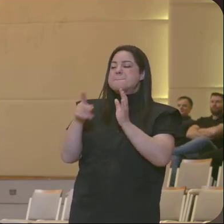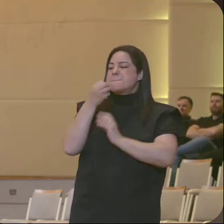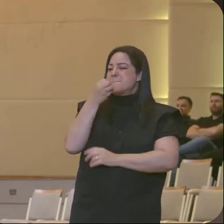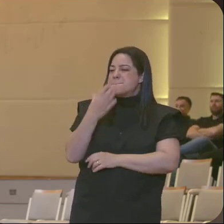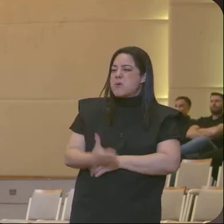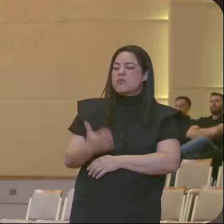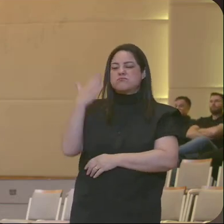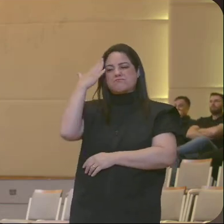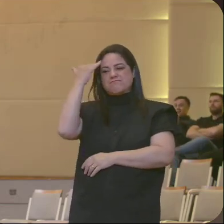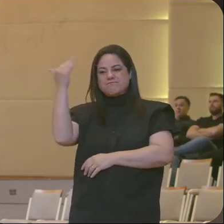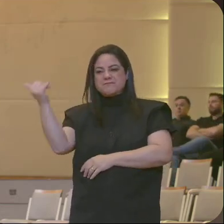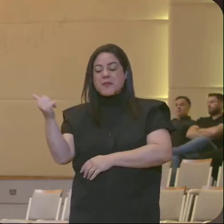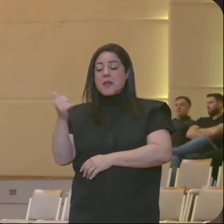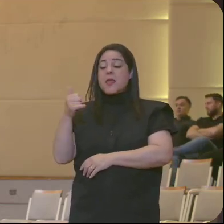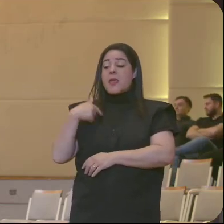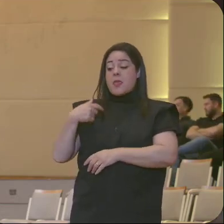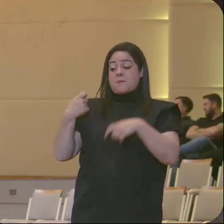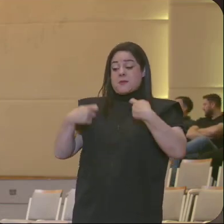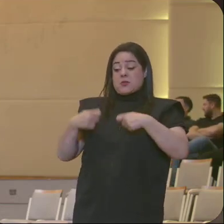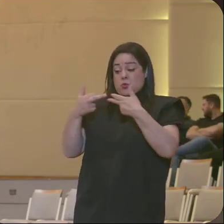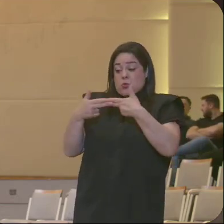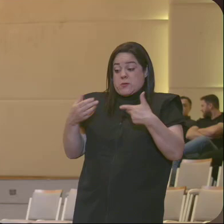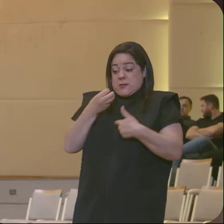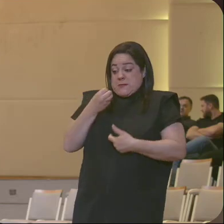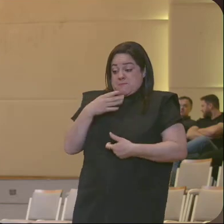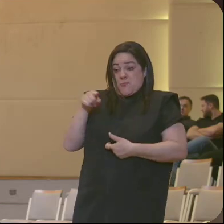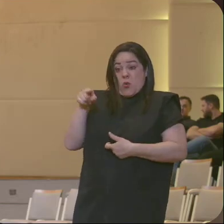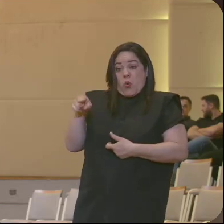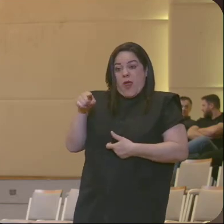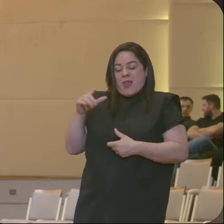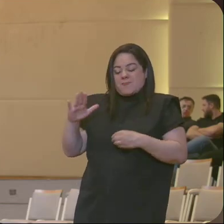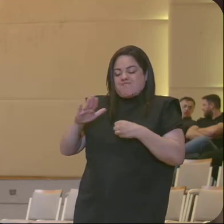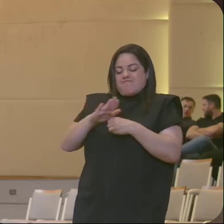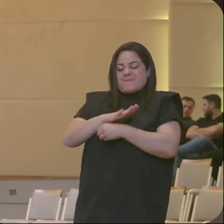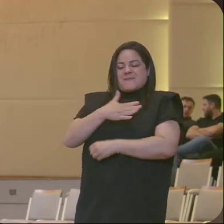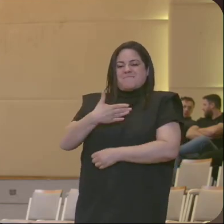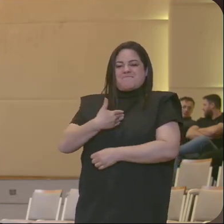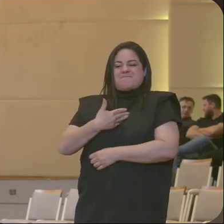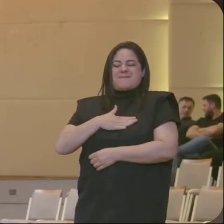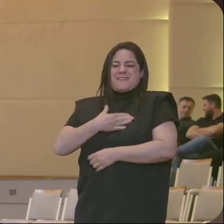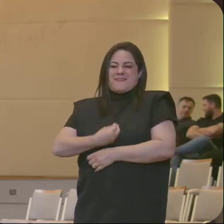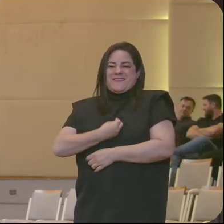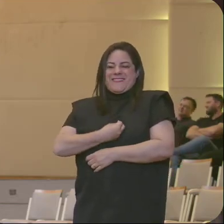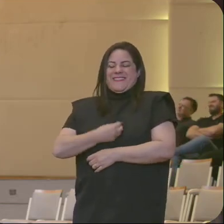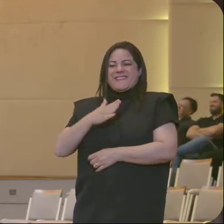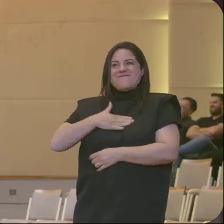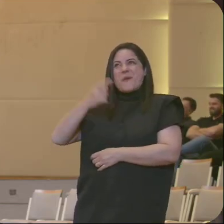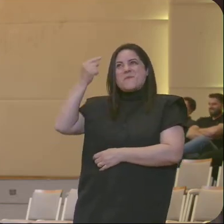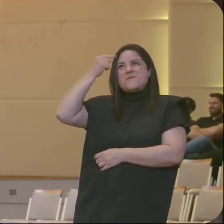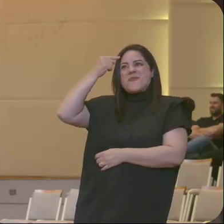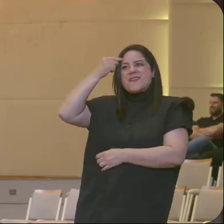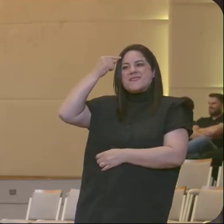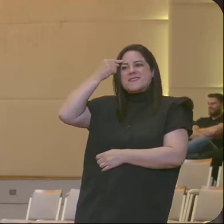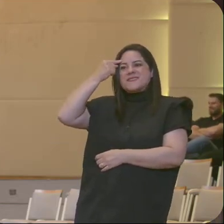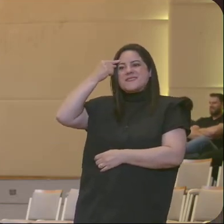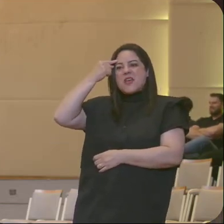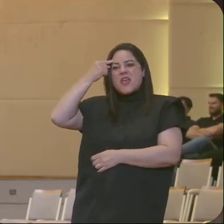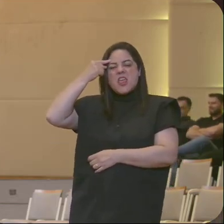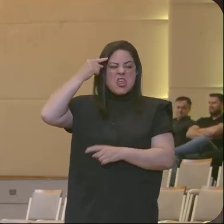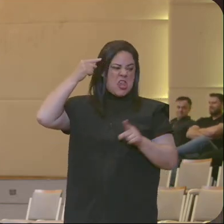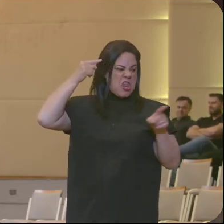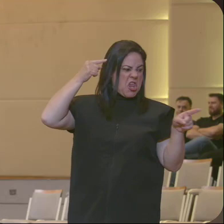preciso deixar que coisas boas encham os meus pensamentos. E eu não me